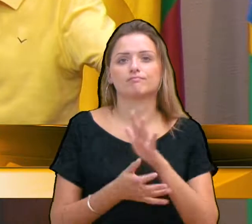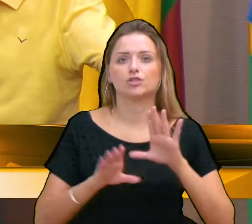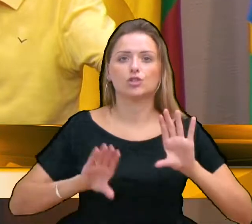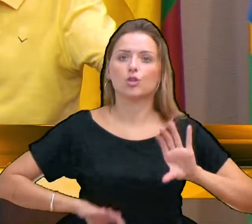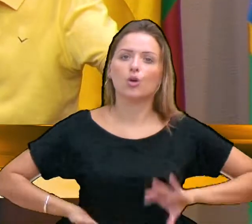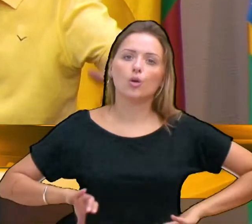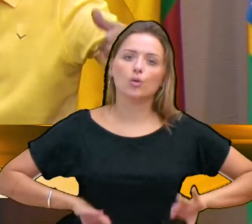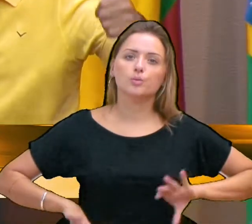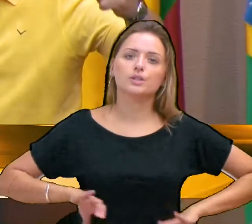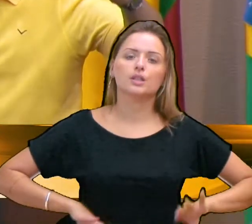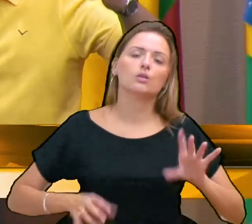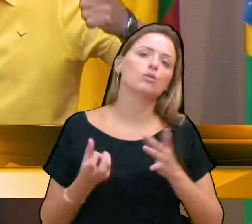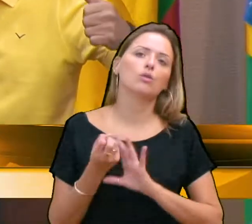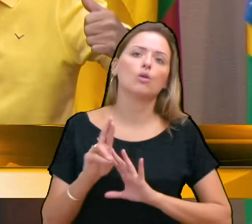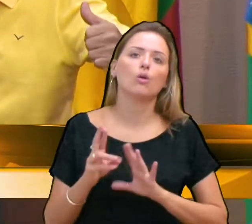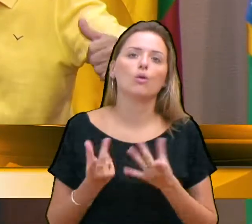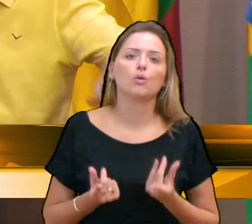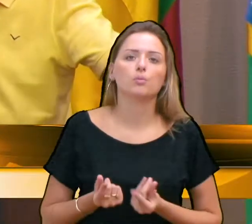enriquecimento particular.